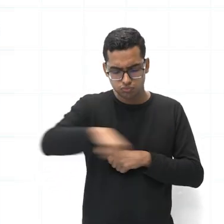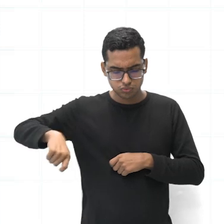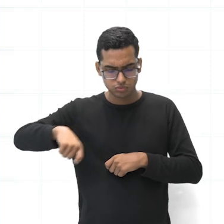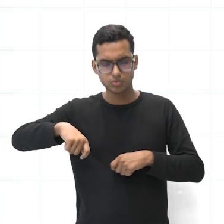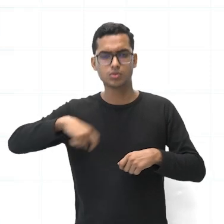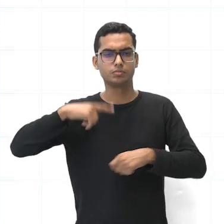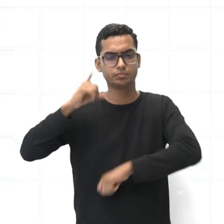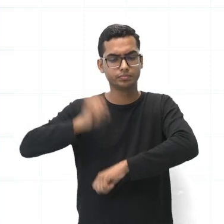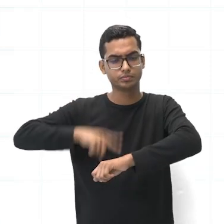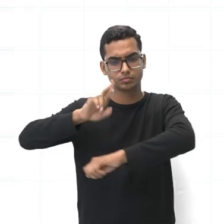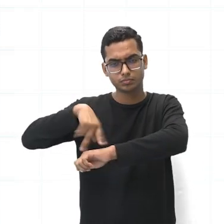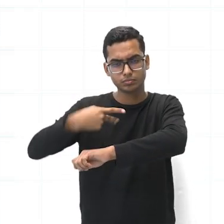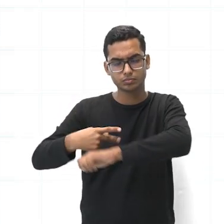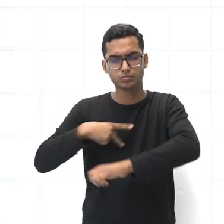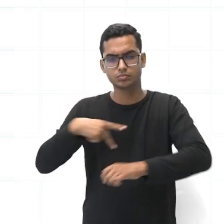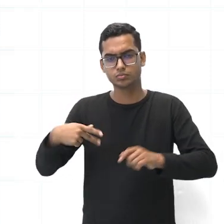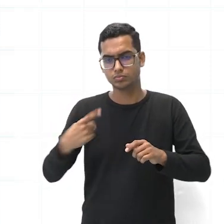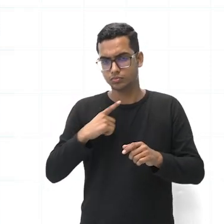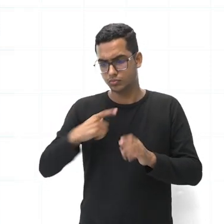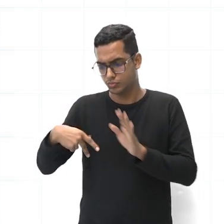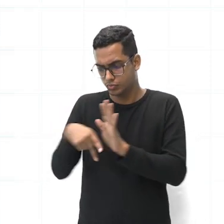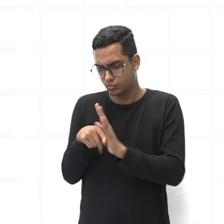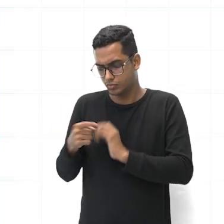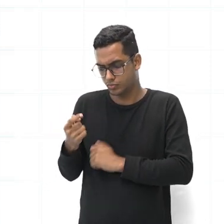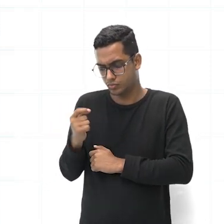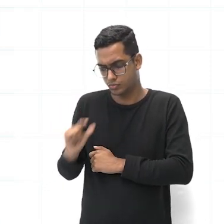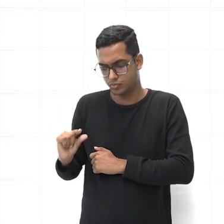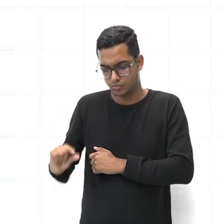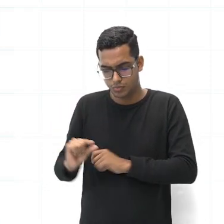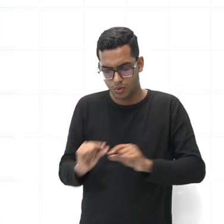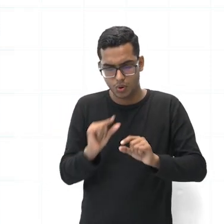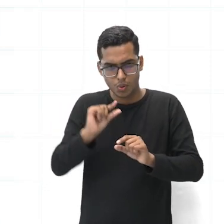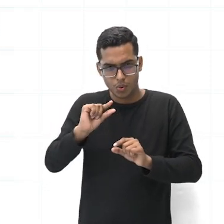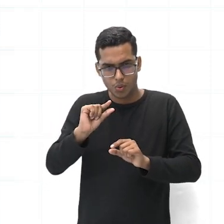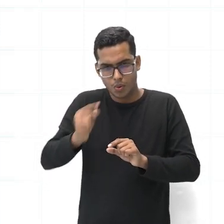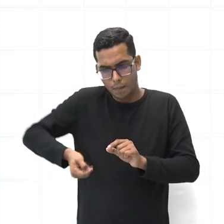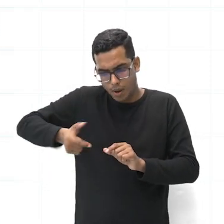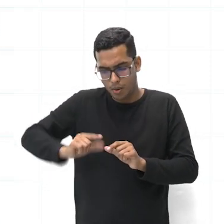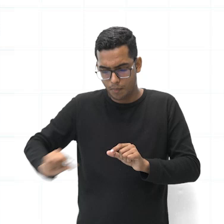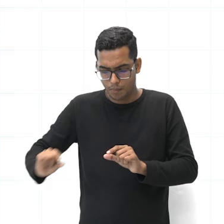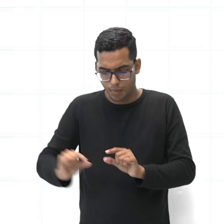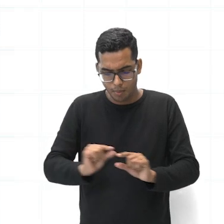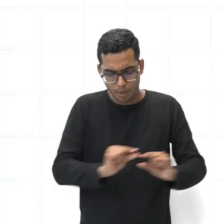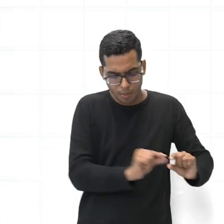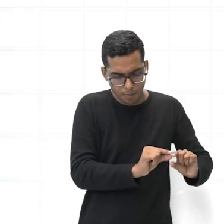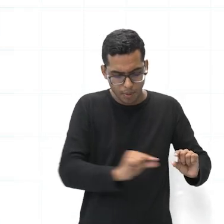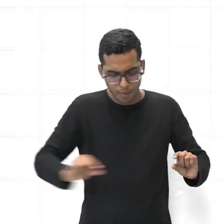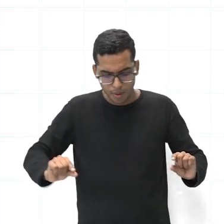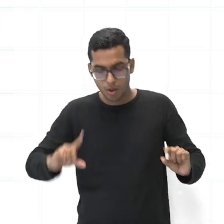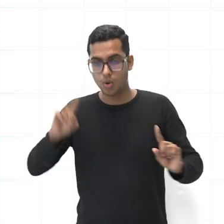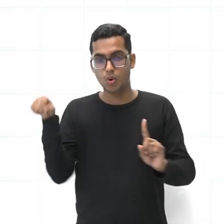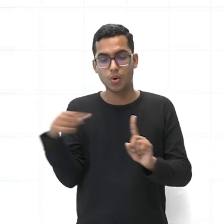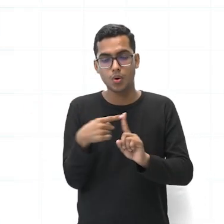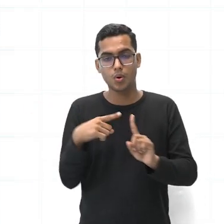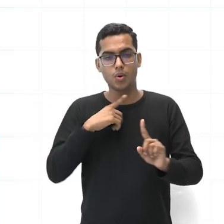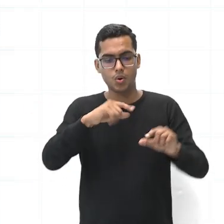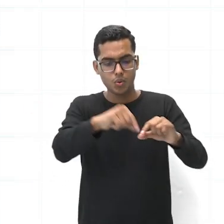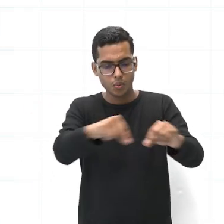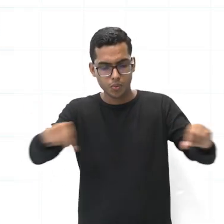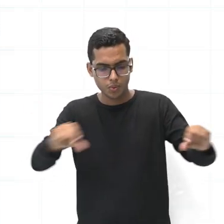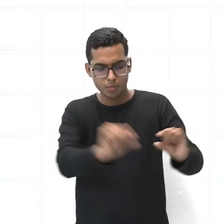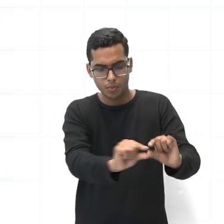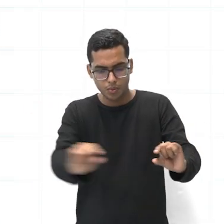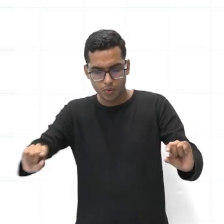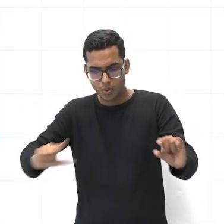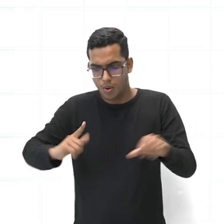são colocadas nessa linha. E aí o objetivo é acertar as bolinhas e levá-las para fora